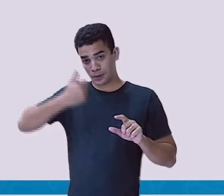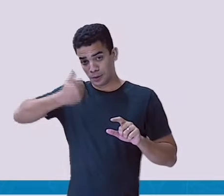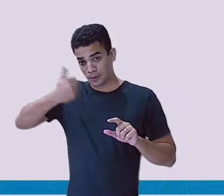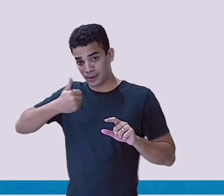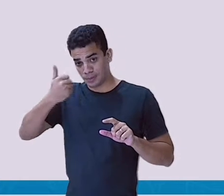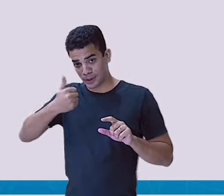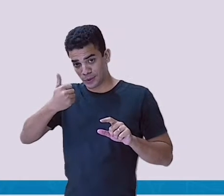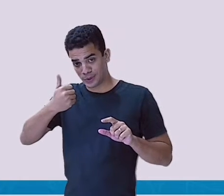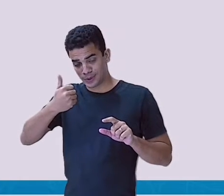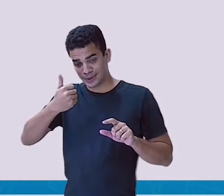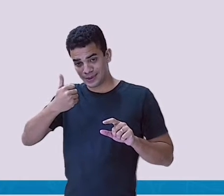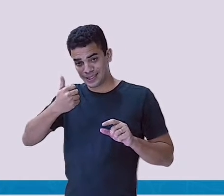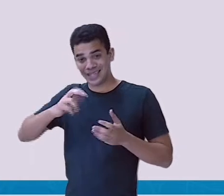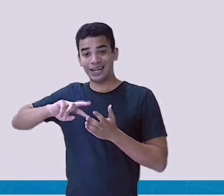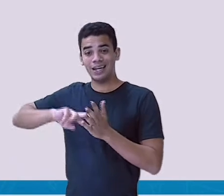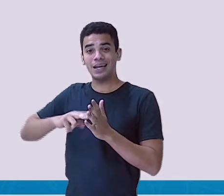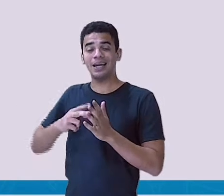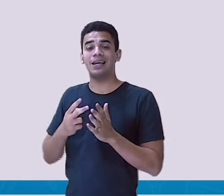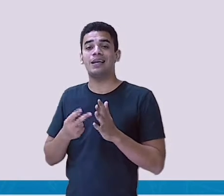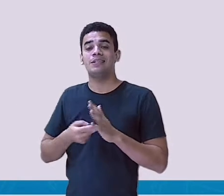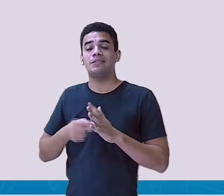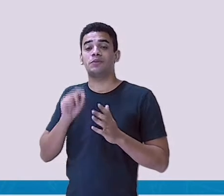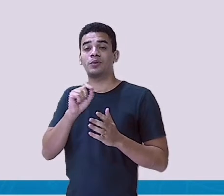é congruente ao ângulo